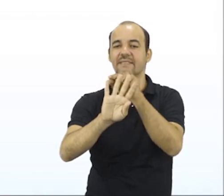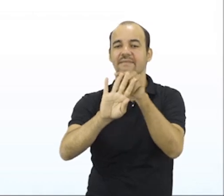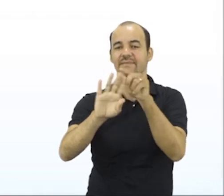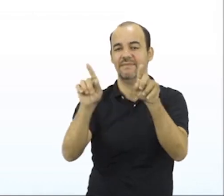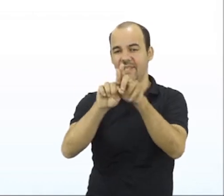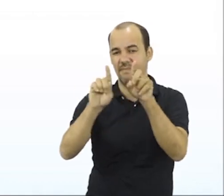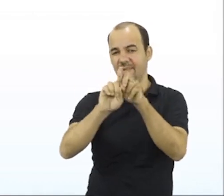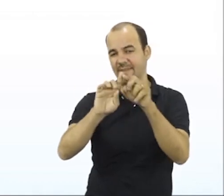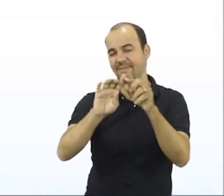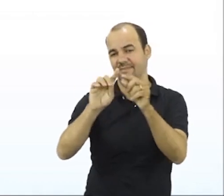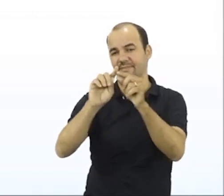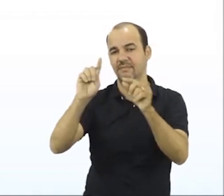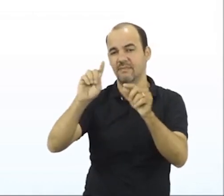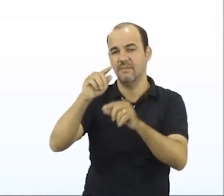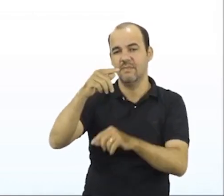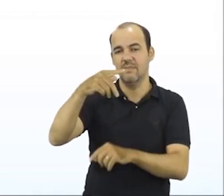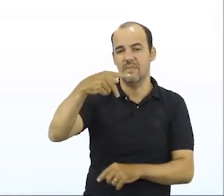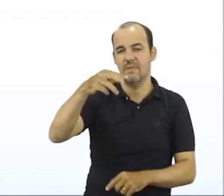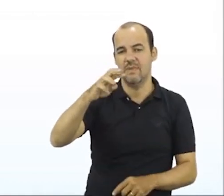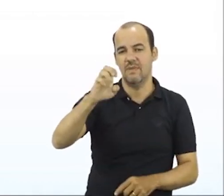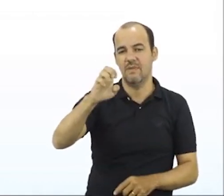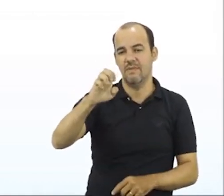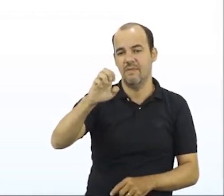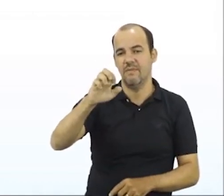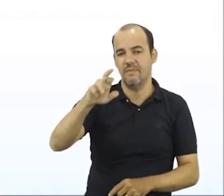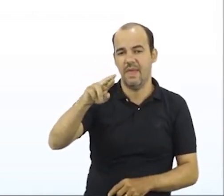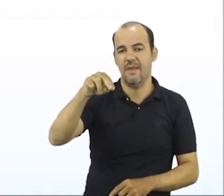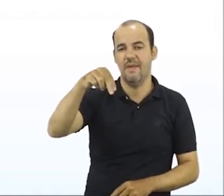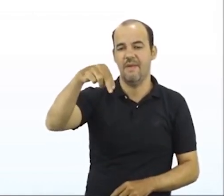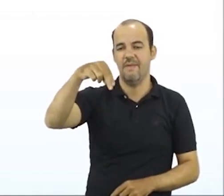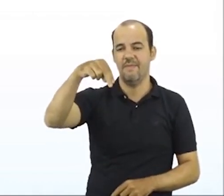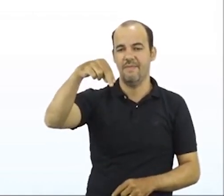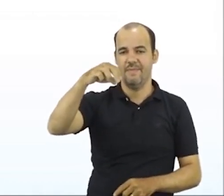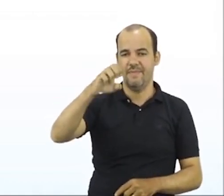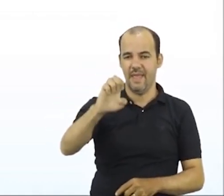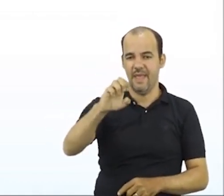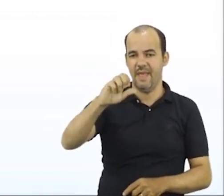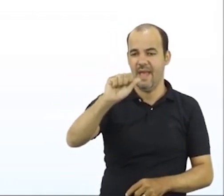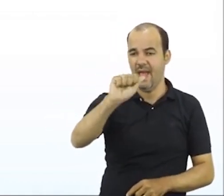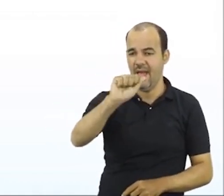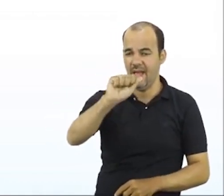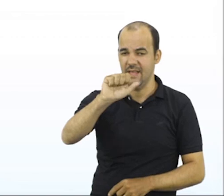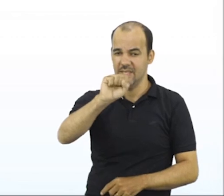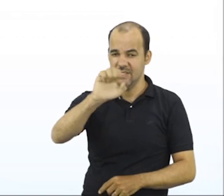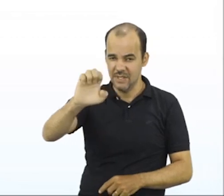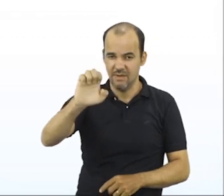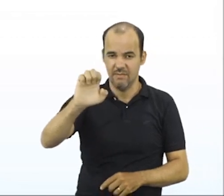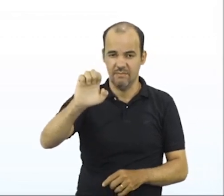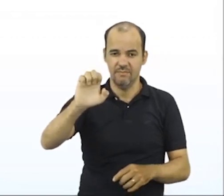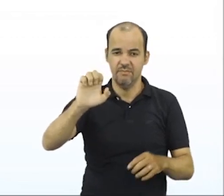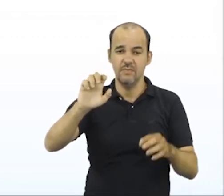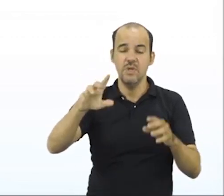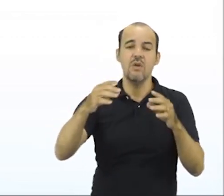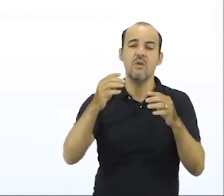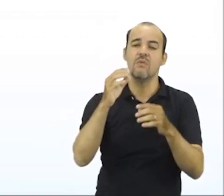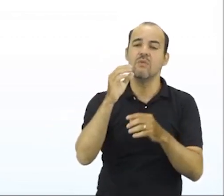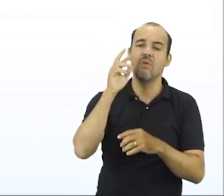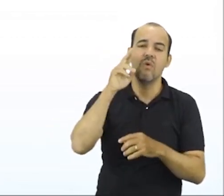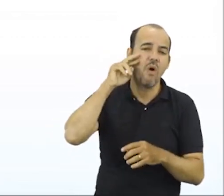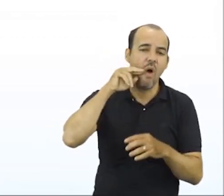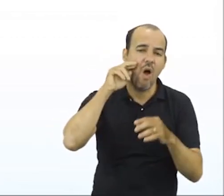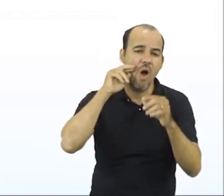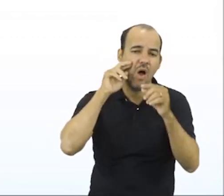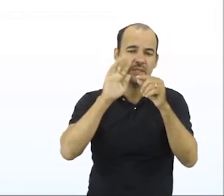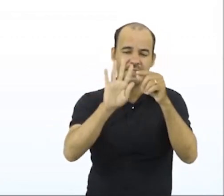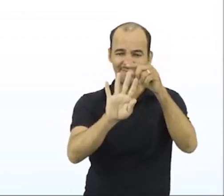Proteína permease e permease. E esses, tipo esse, parece tipo uns matinhos cor-de-rosas que eu coloquei aí.